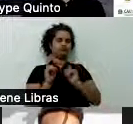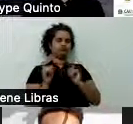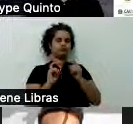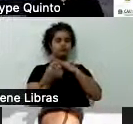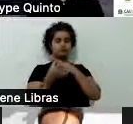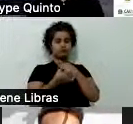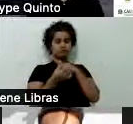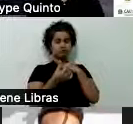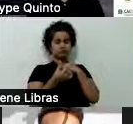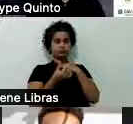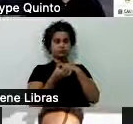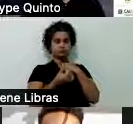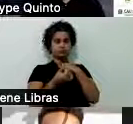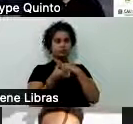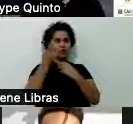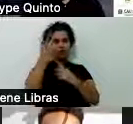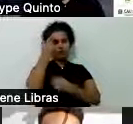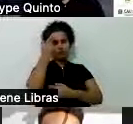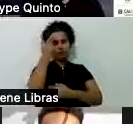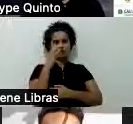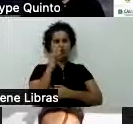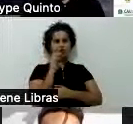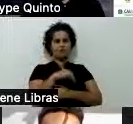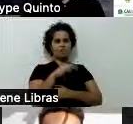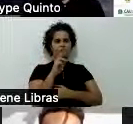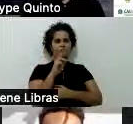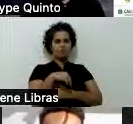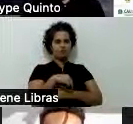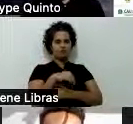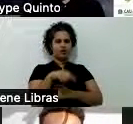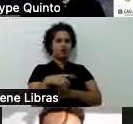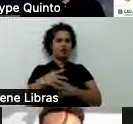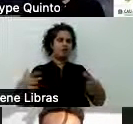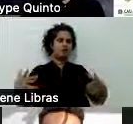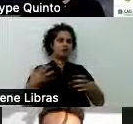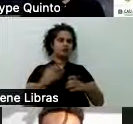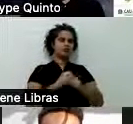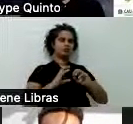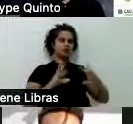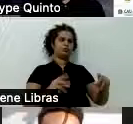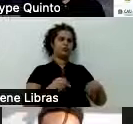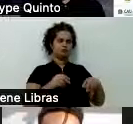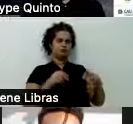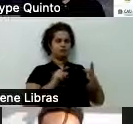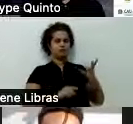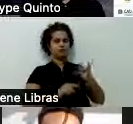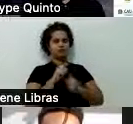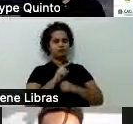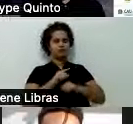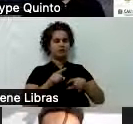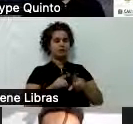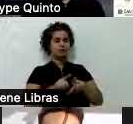6 táticas comuns, que seria o conjunto de todas as intervenções. E também